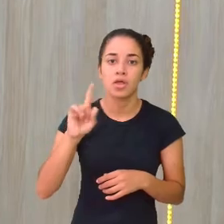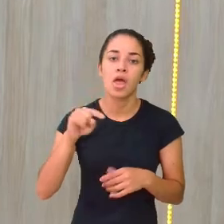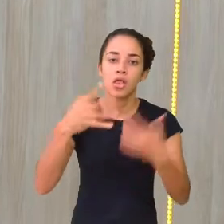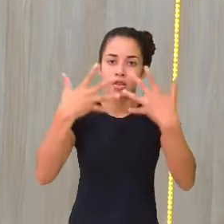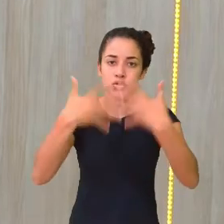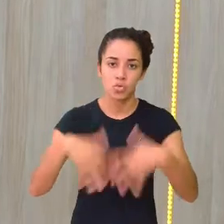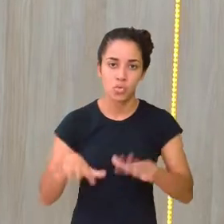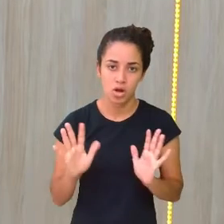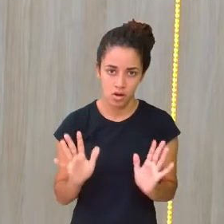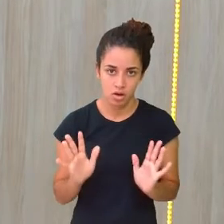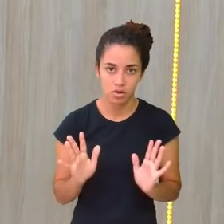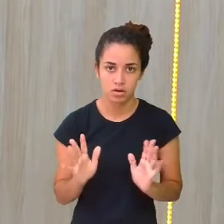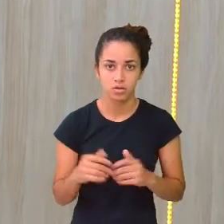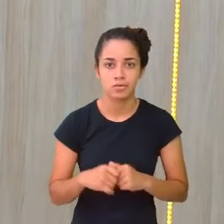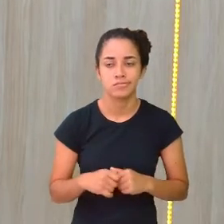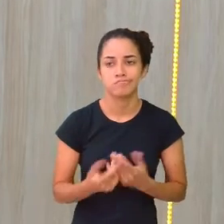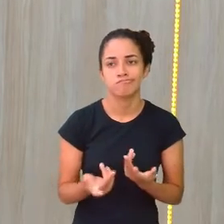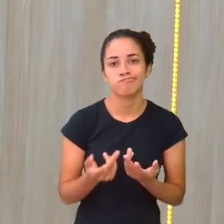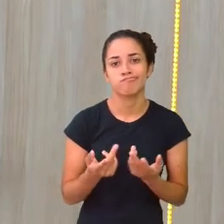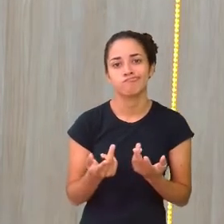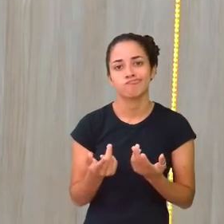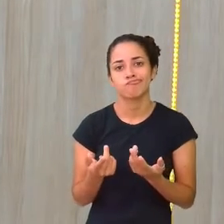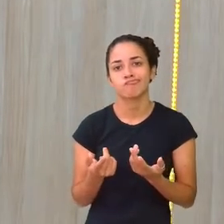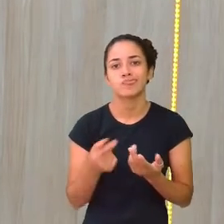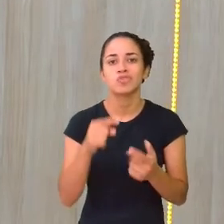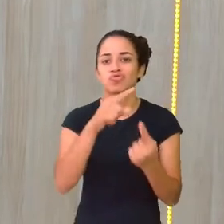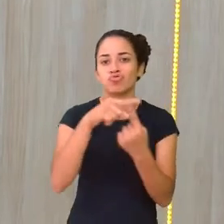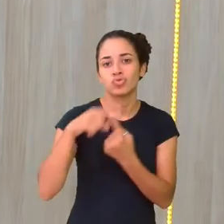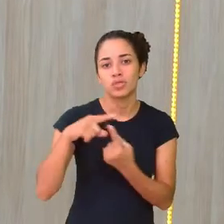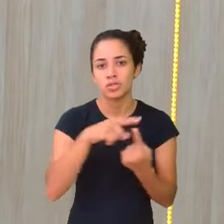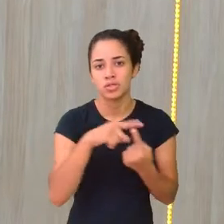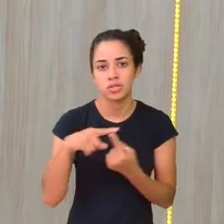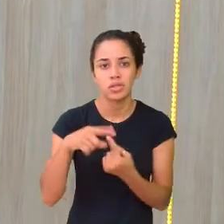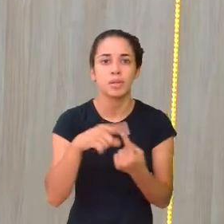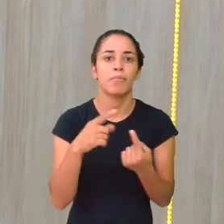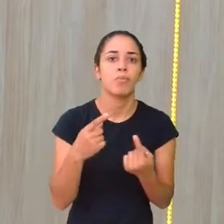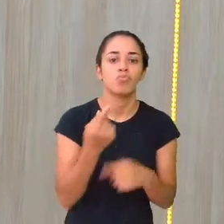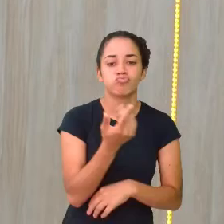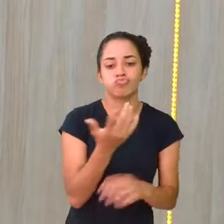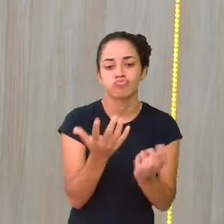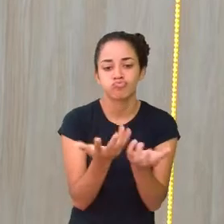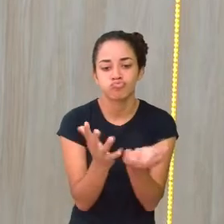Naturais, né? Das espécies vegetais que existem ali, das